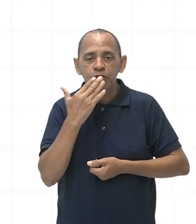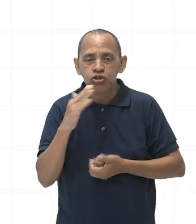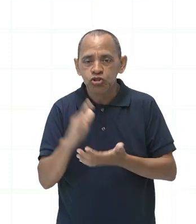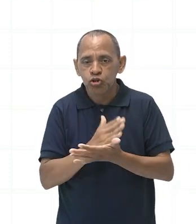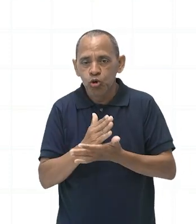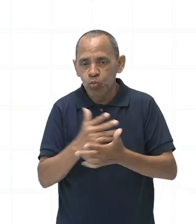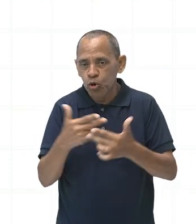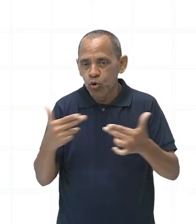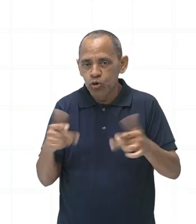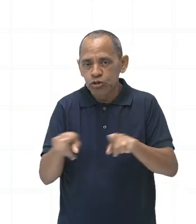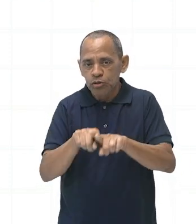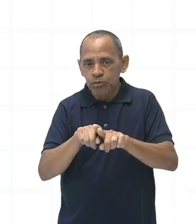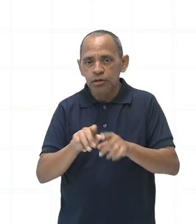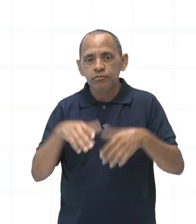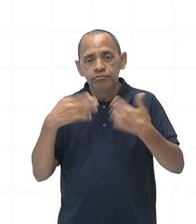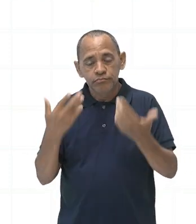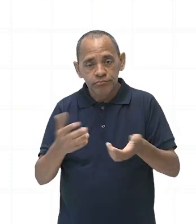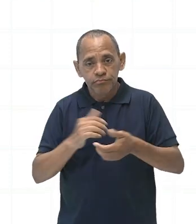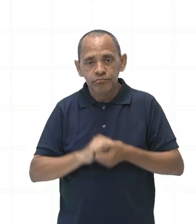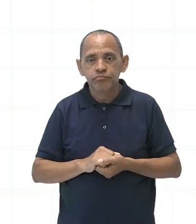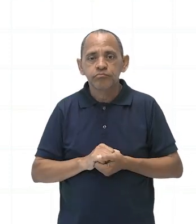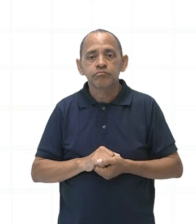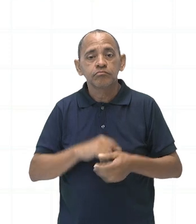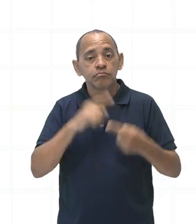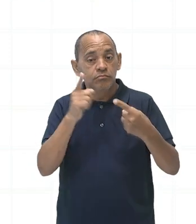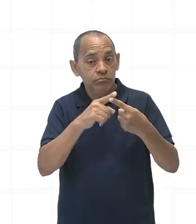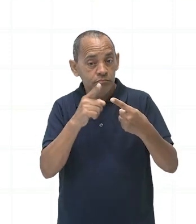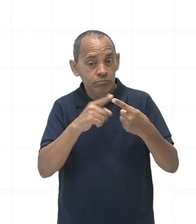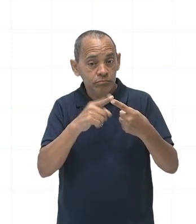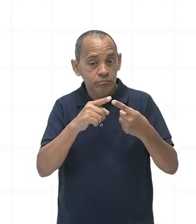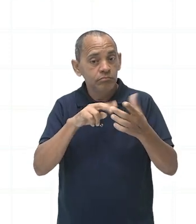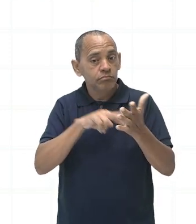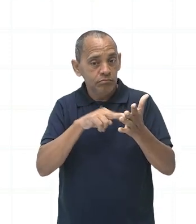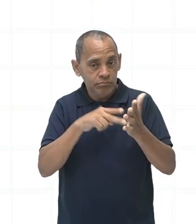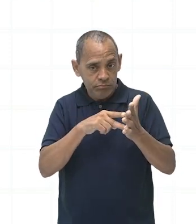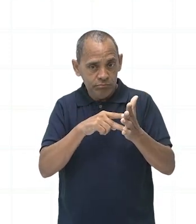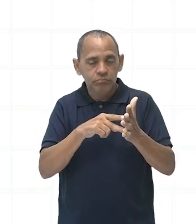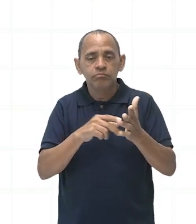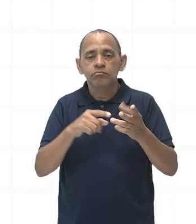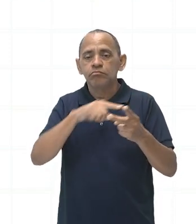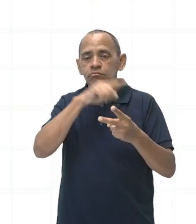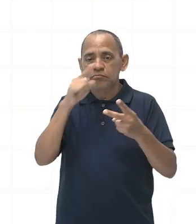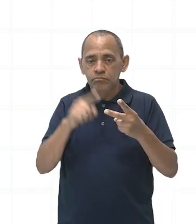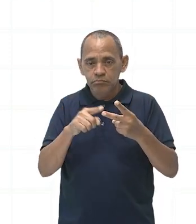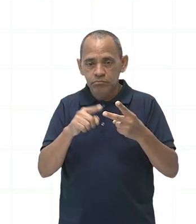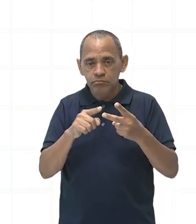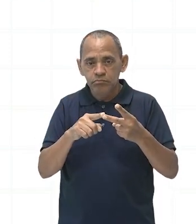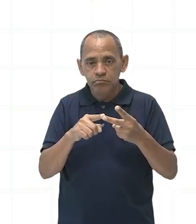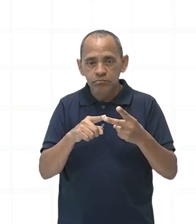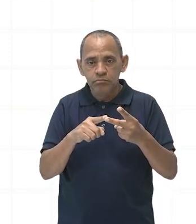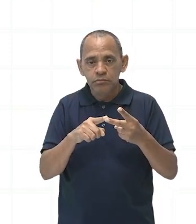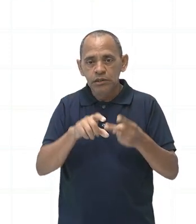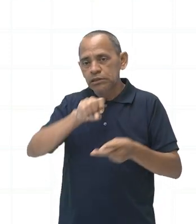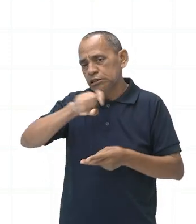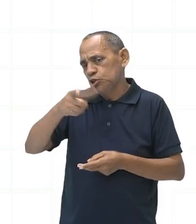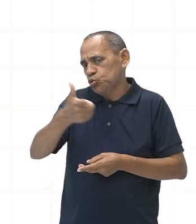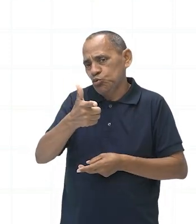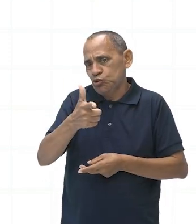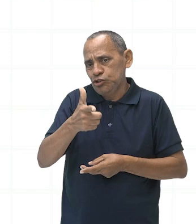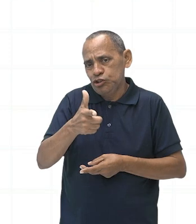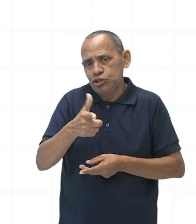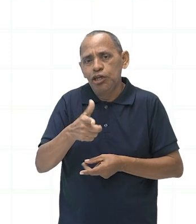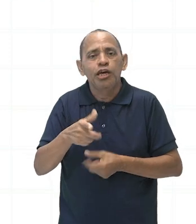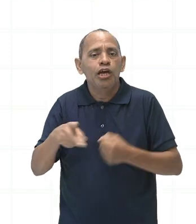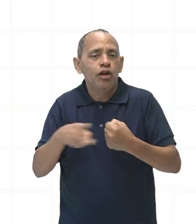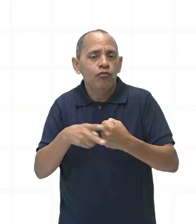coisa. Então, primeira condição, verbo significativo. Se tem verbo significativo, eu já nem penso que é só predicado